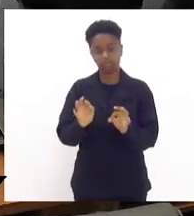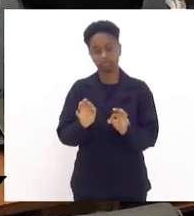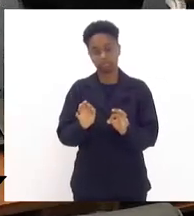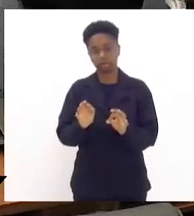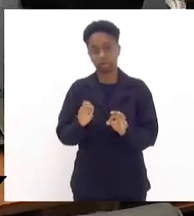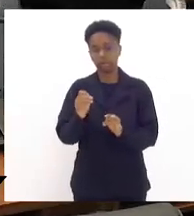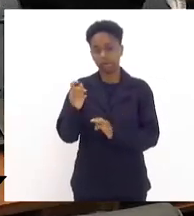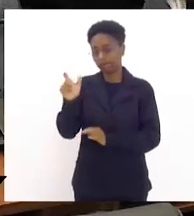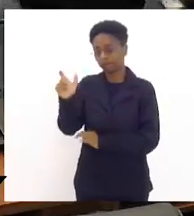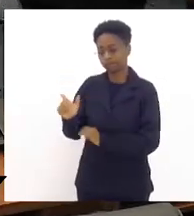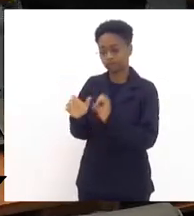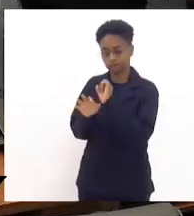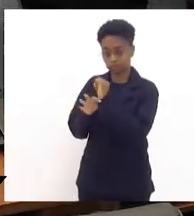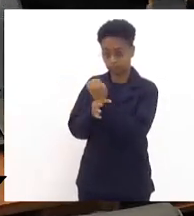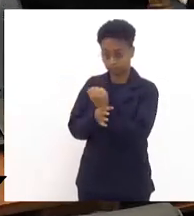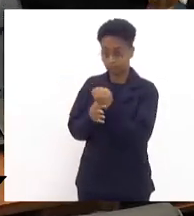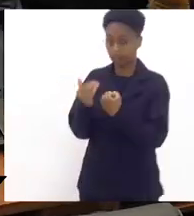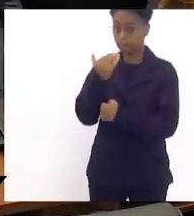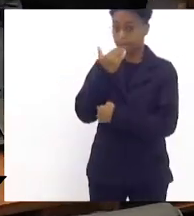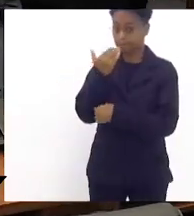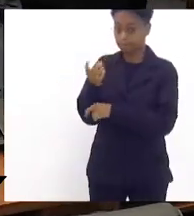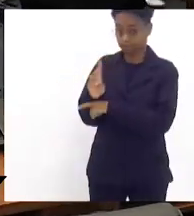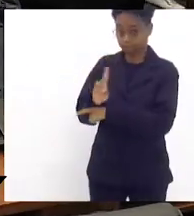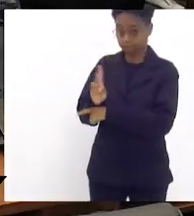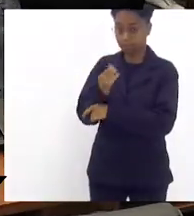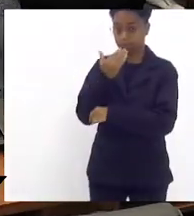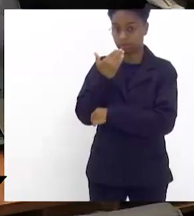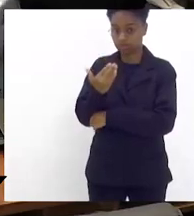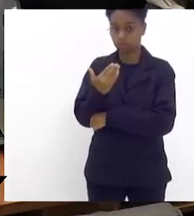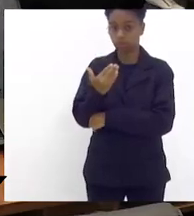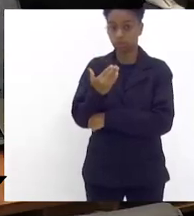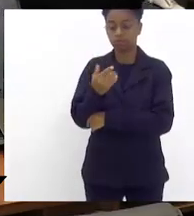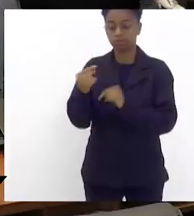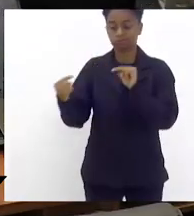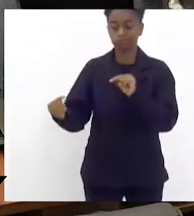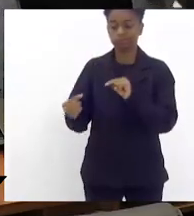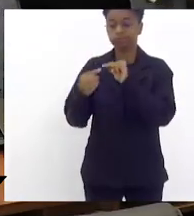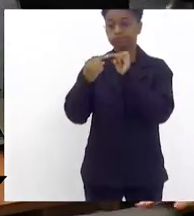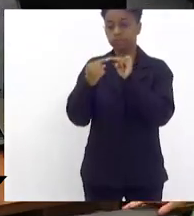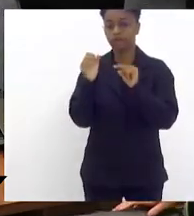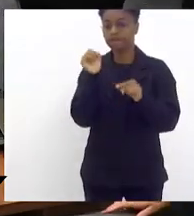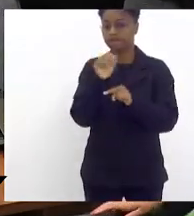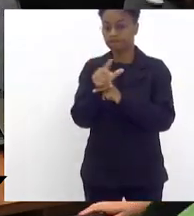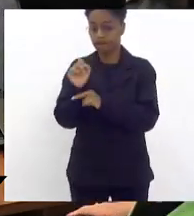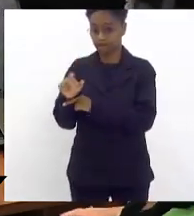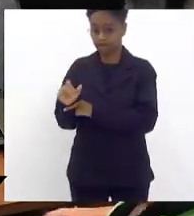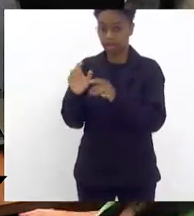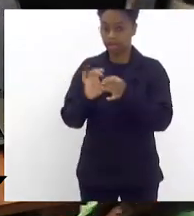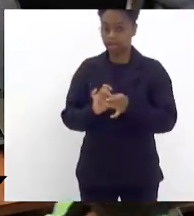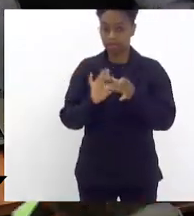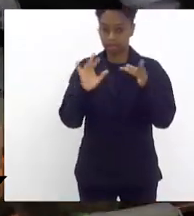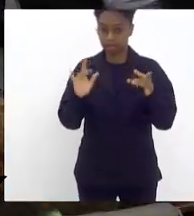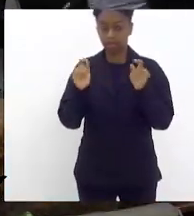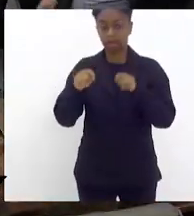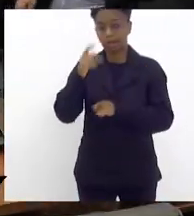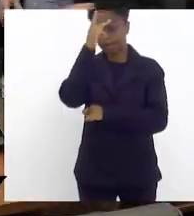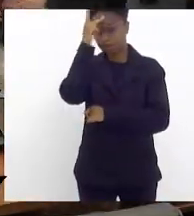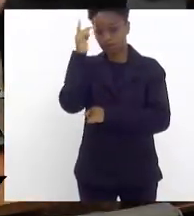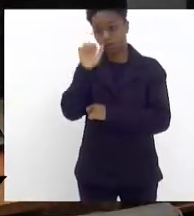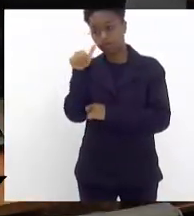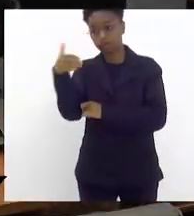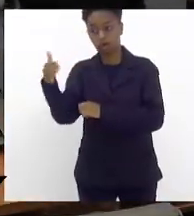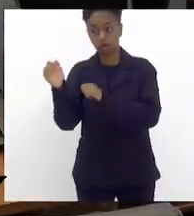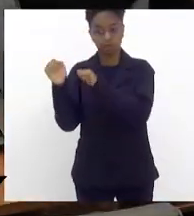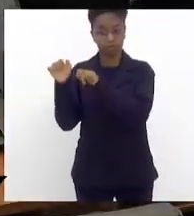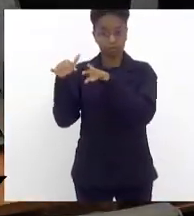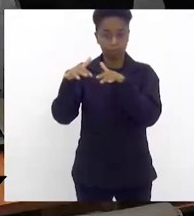aqui um pedido para que possa estar de acordo com as vagas, está liberando para que as pessoas que estão lá fora